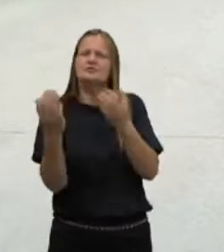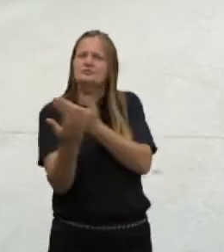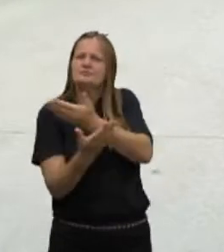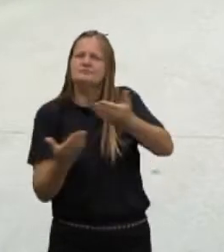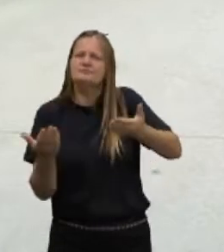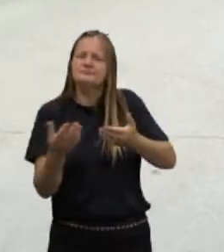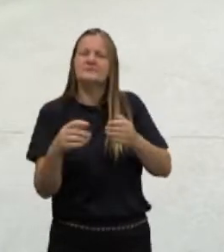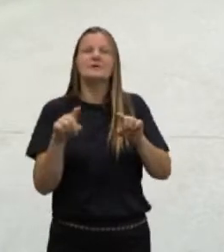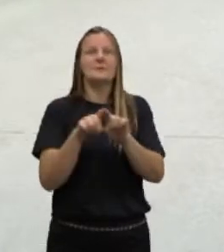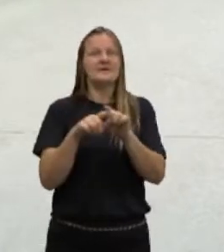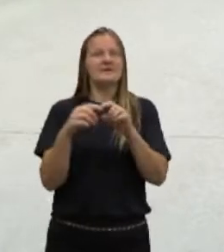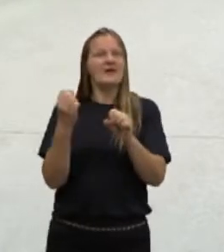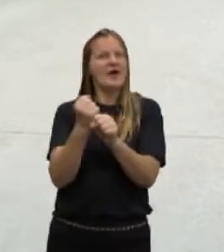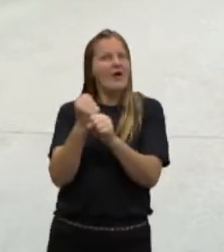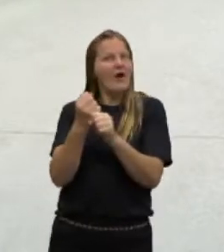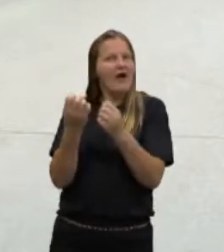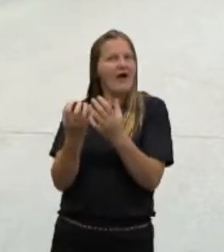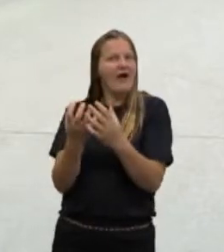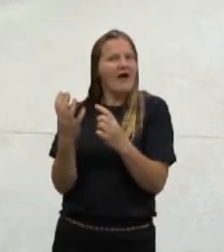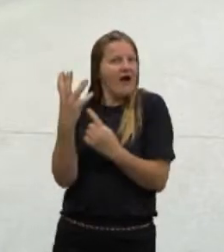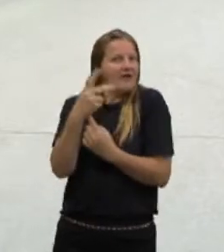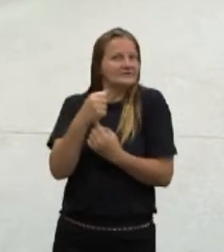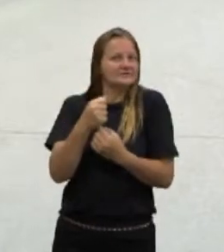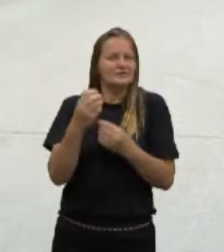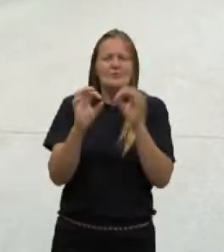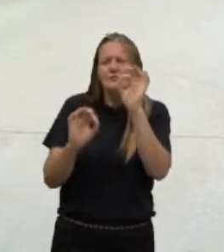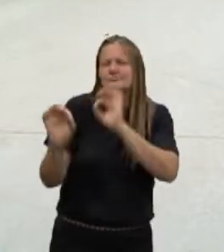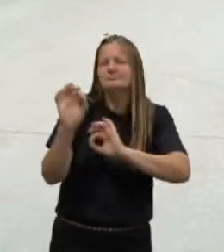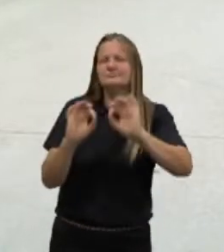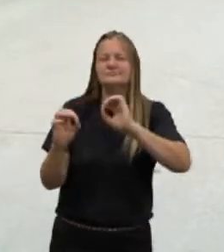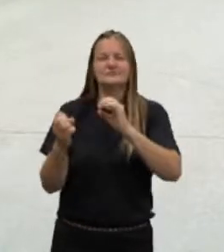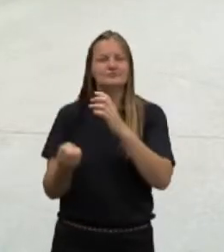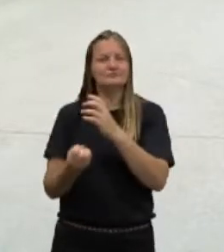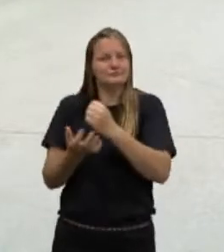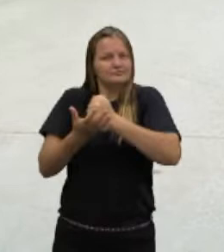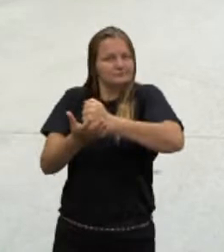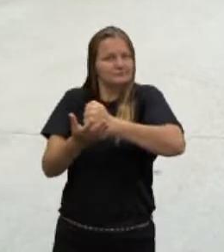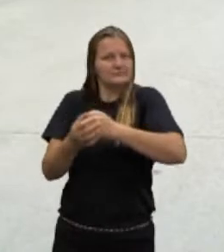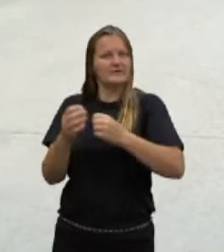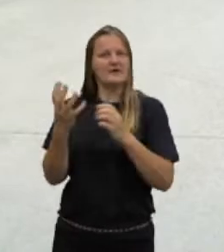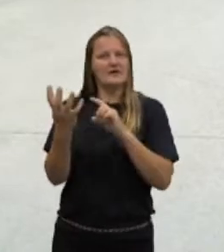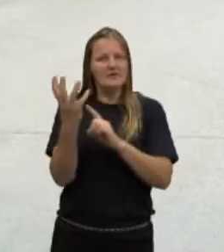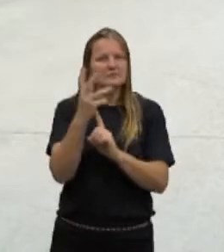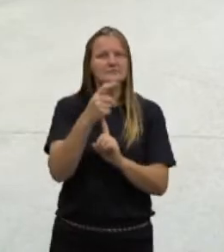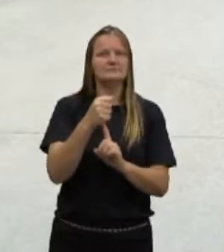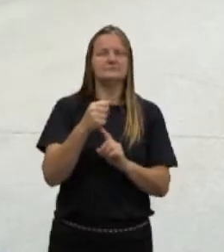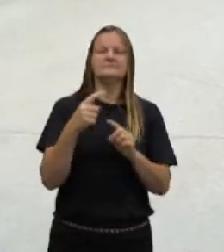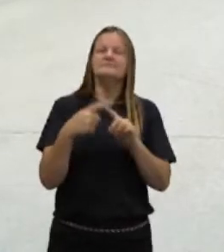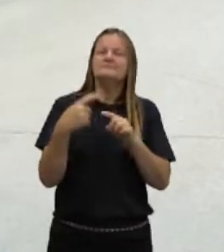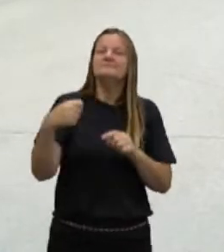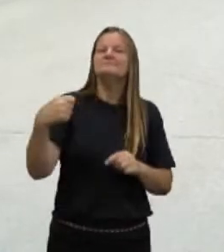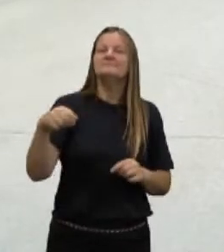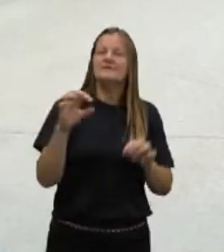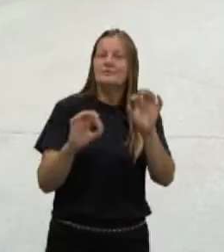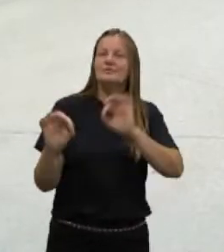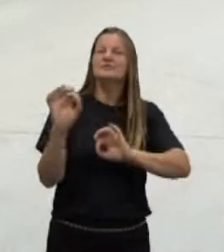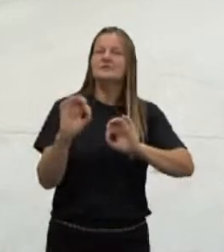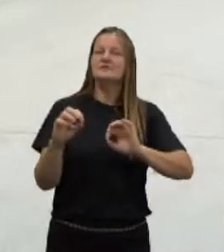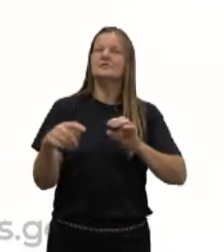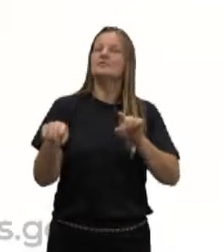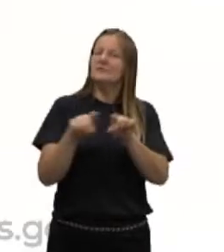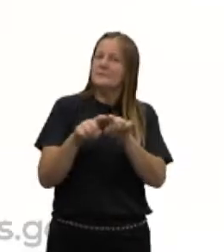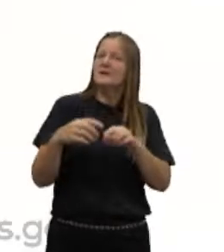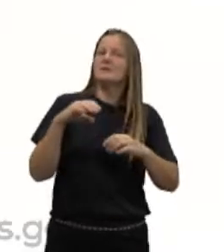uma obra de arte, como eu organizo os elementos para fundamentar a arte. Assim como a gente precisa dessa organização, na